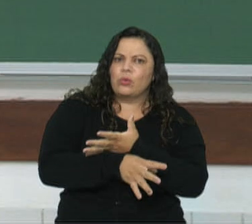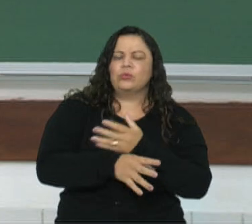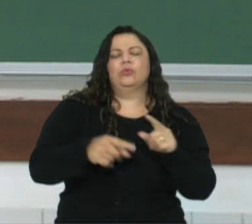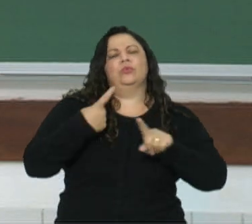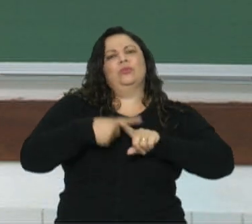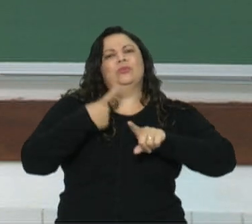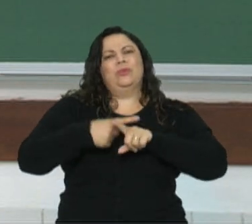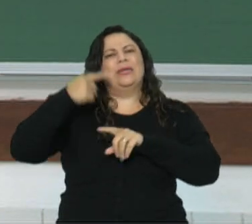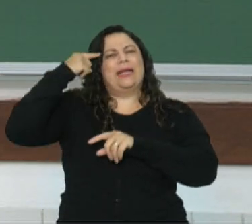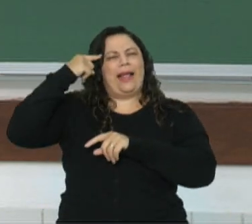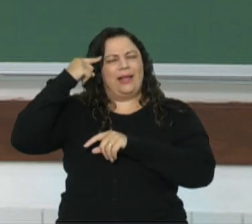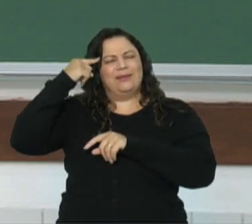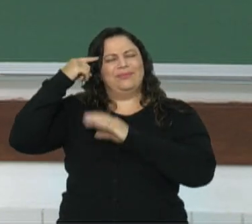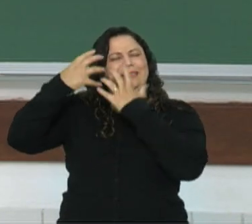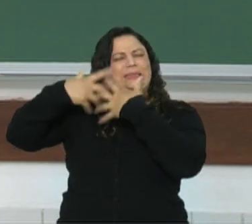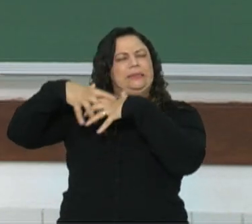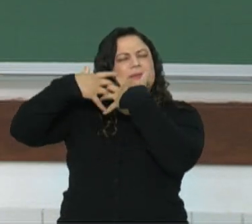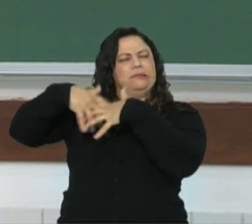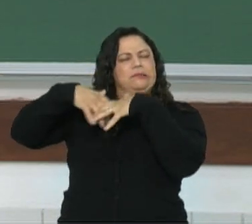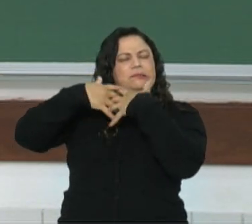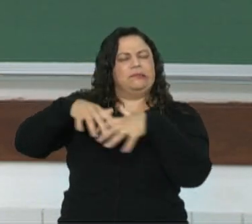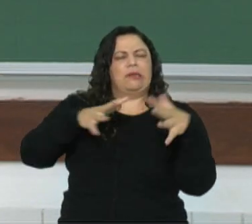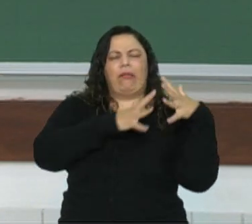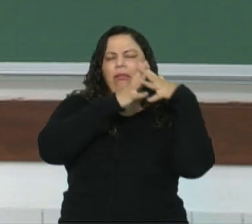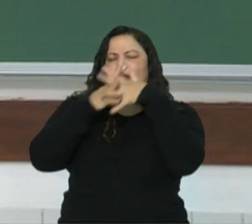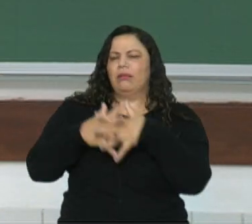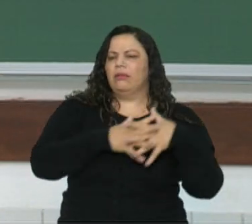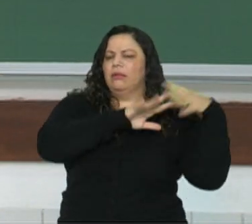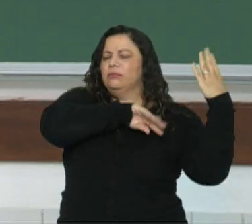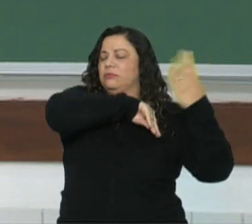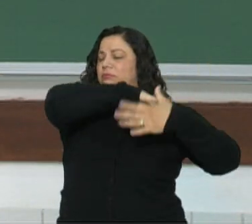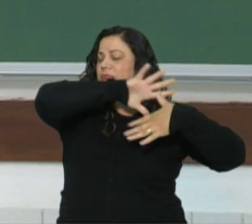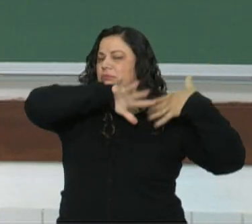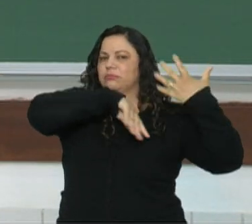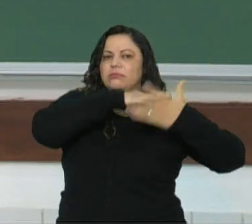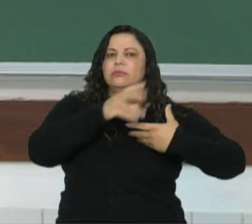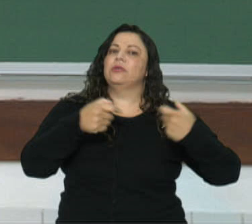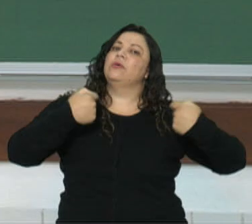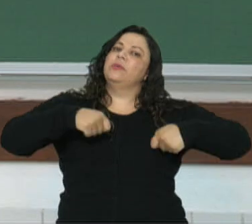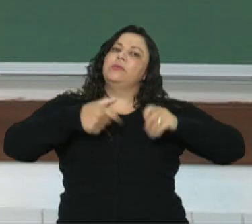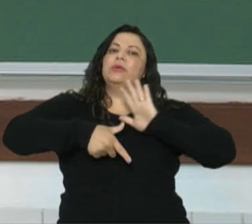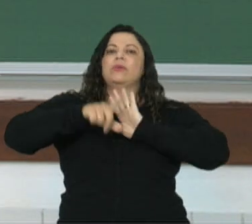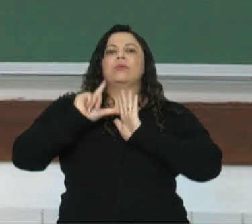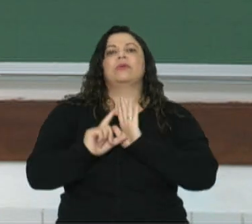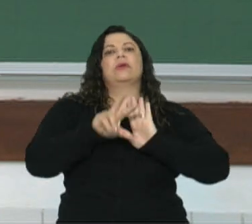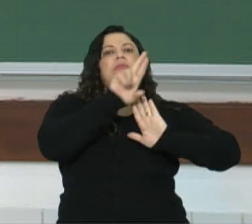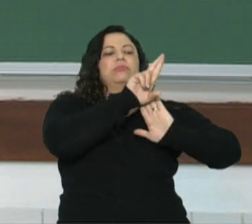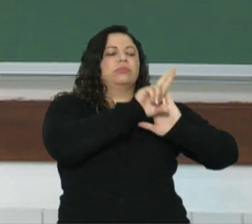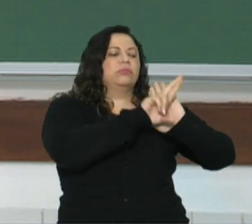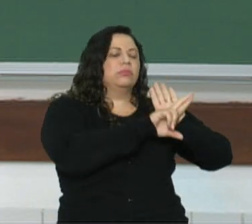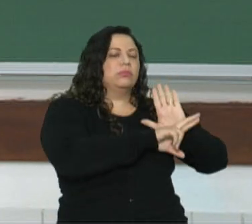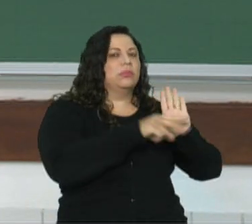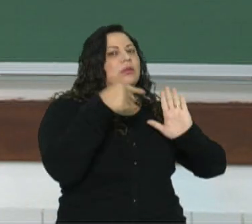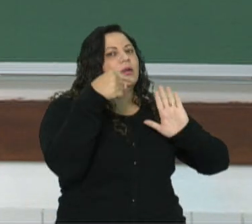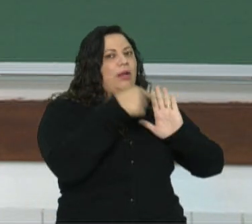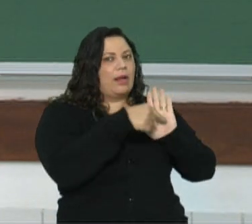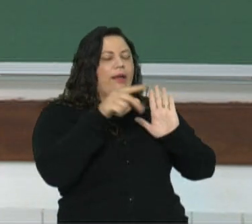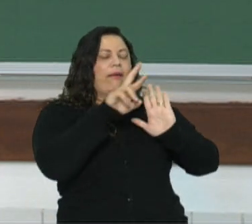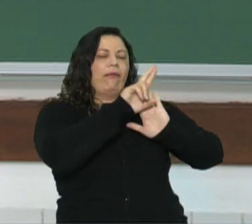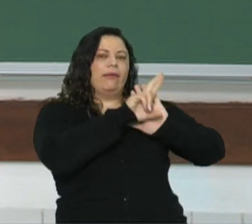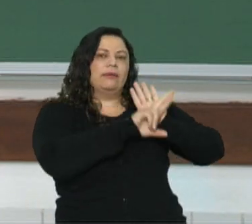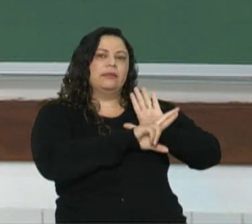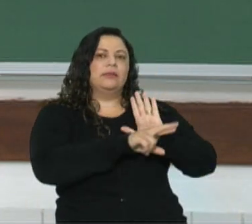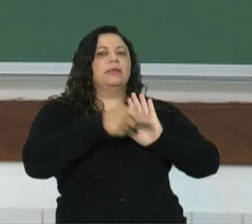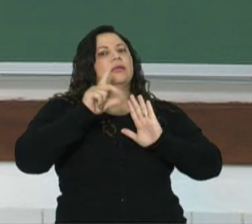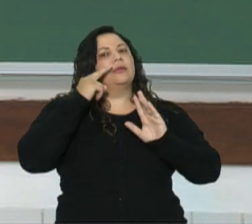muito bagunçada, muito tumultuada. Então, temos que estabelecer regras para bem olhar a